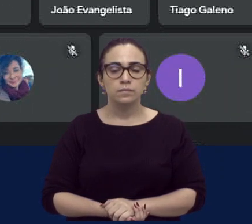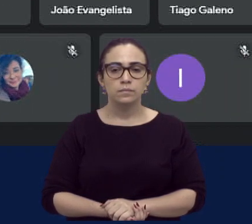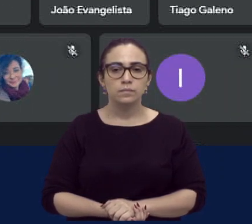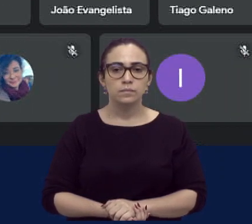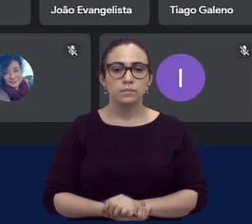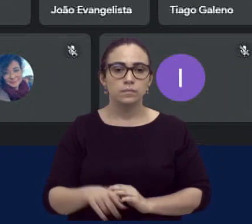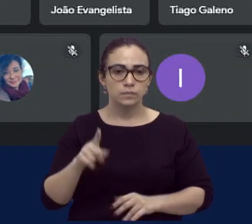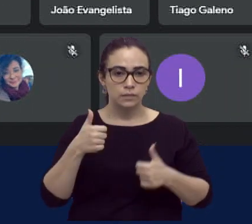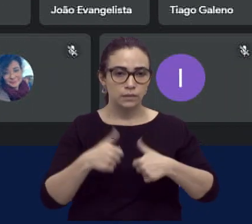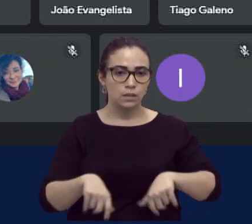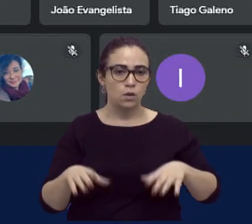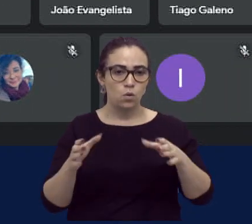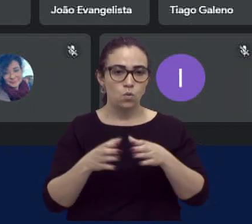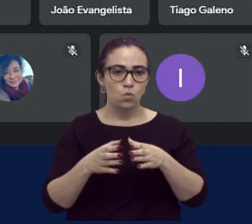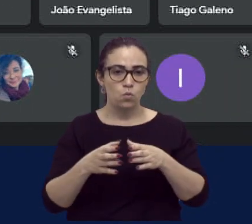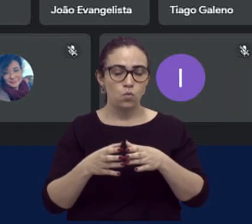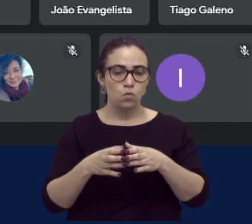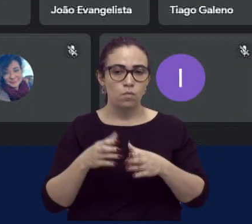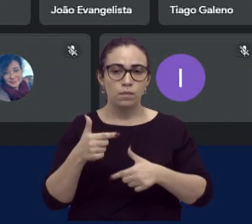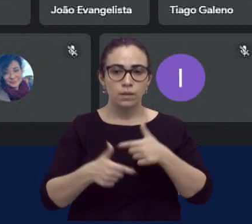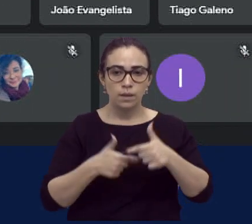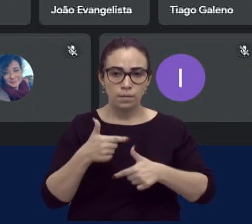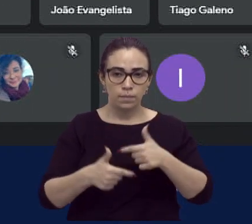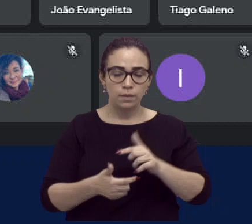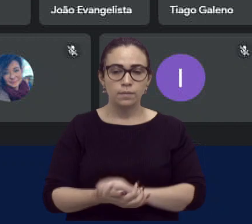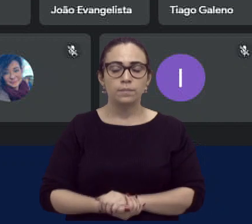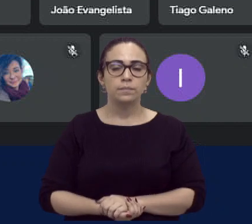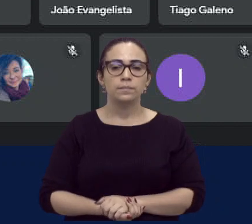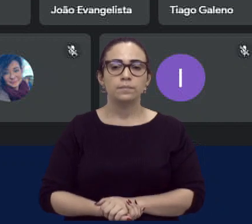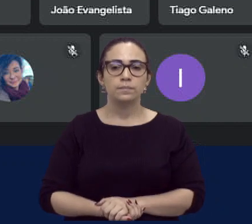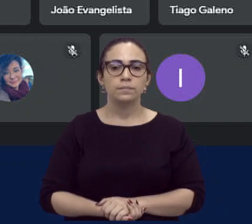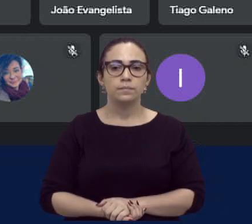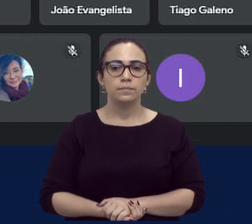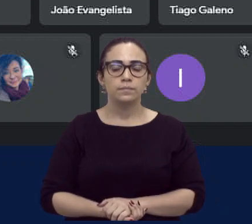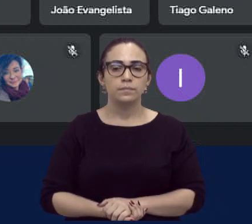seu grupo de trabalho. E aí,